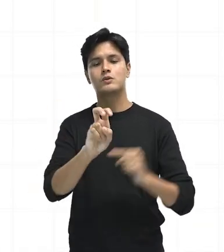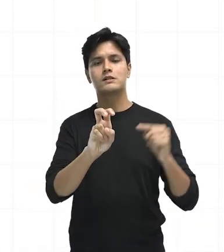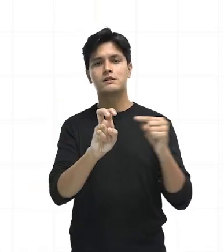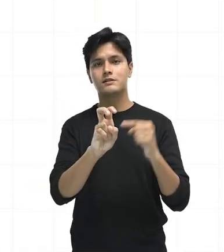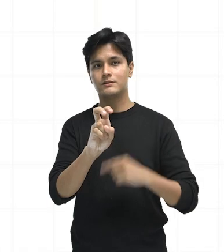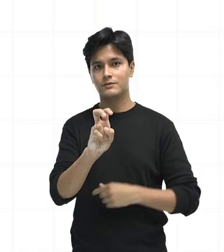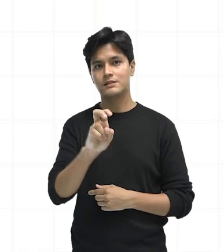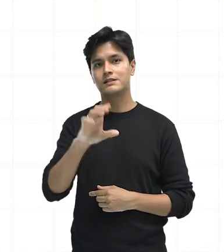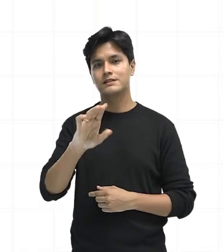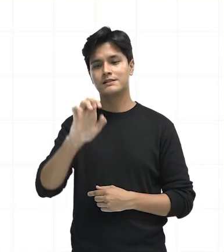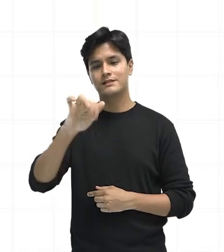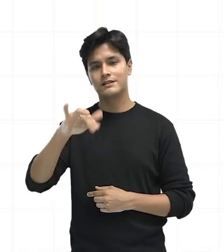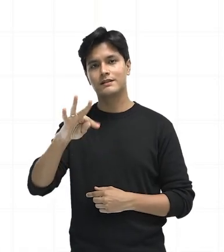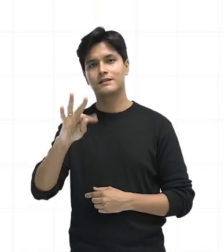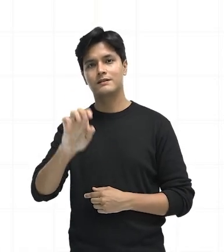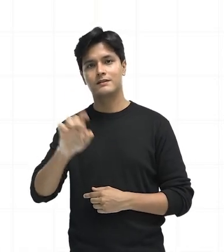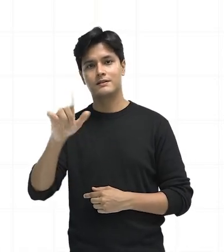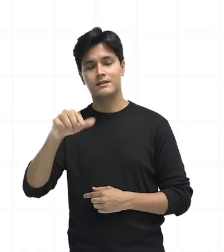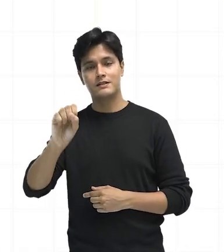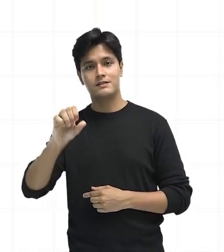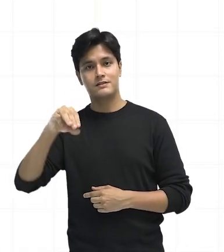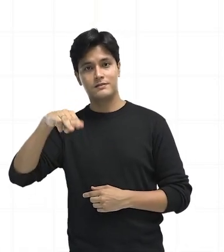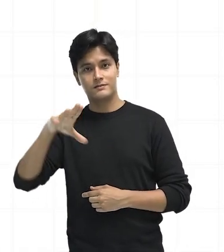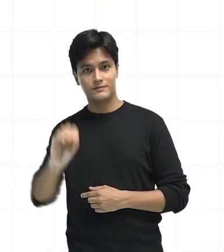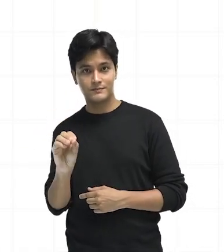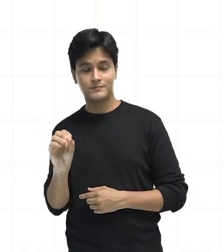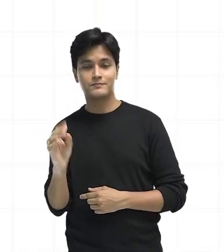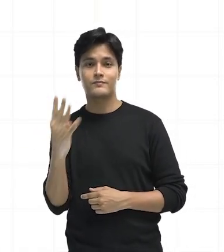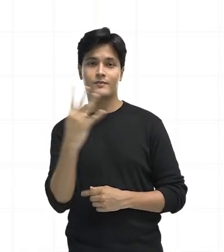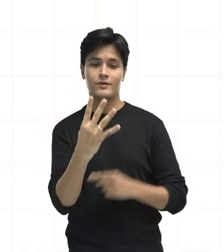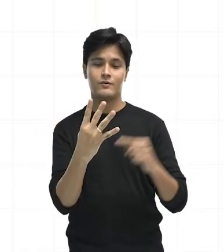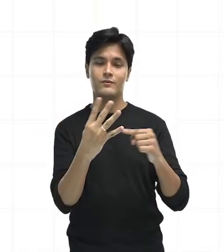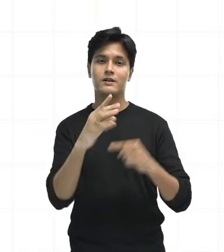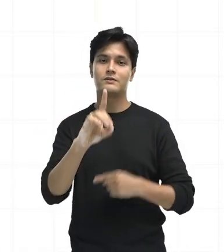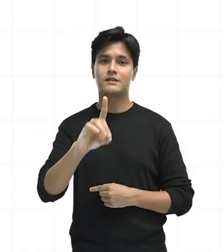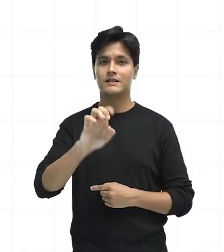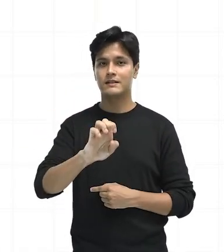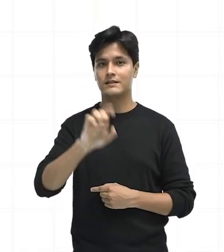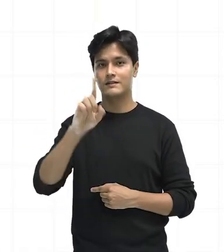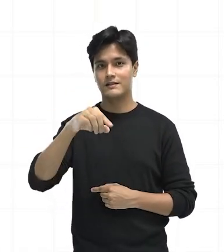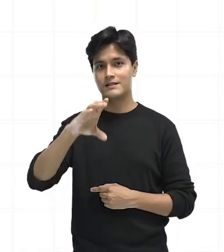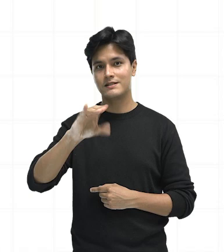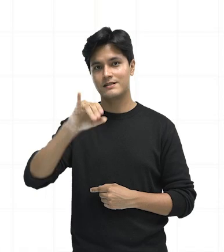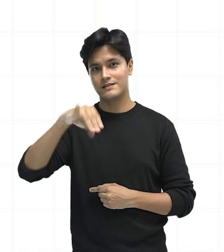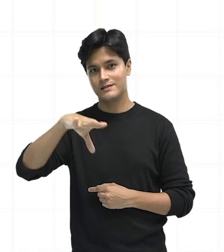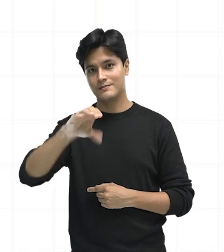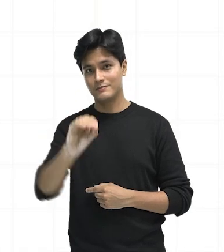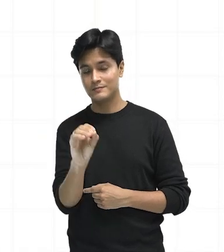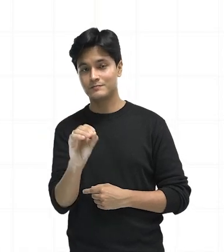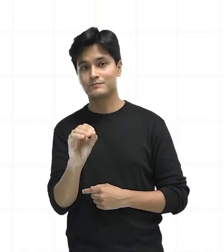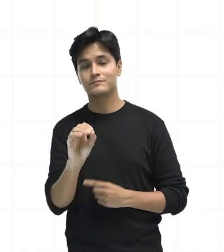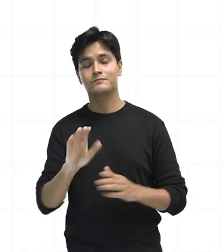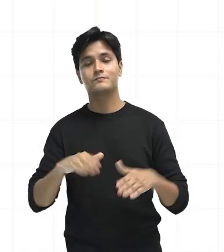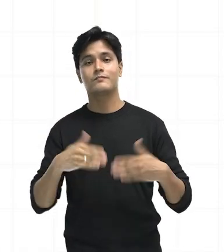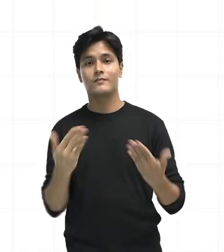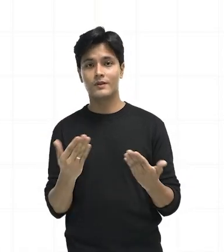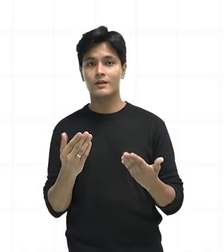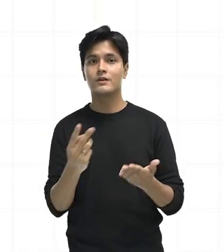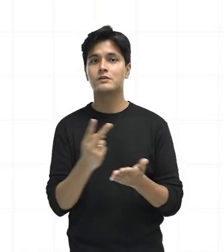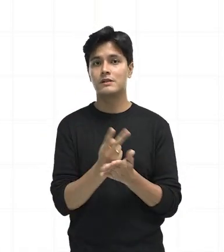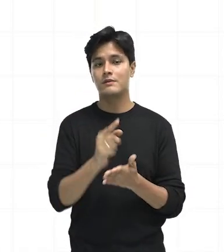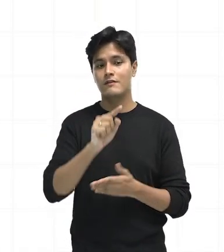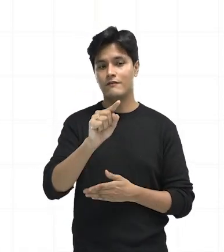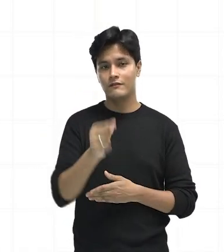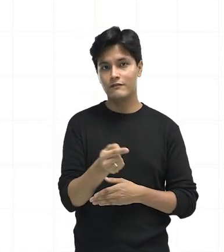centésimos. E o 4, 4 décimos, tá? Então, sempre contando da vírgula